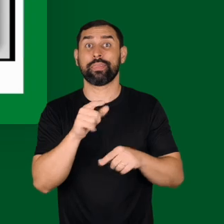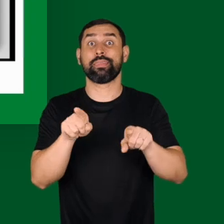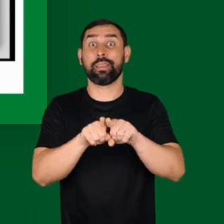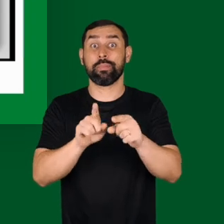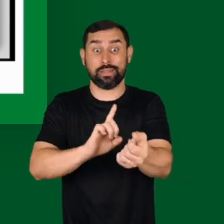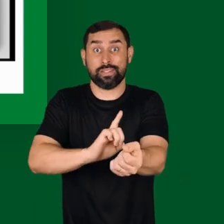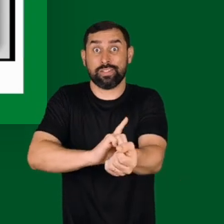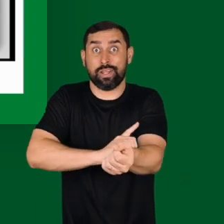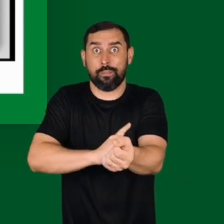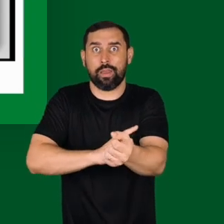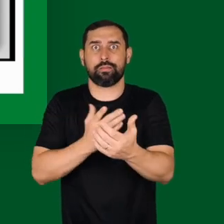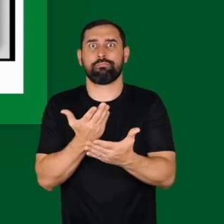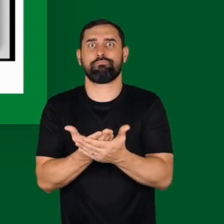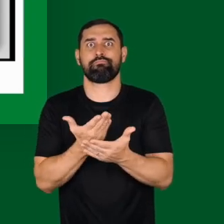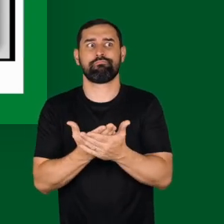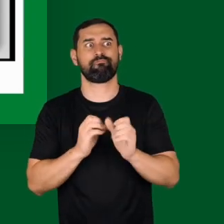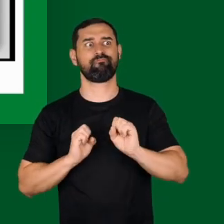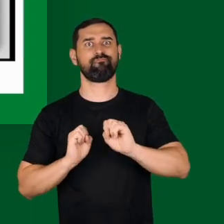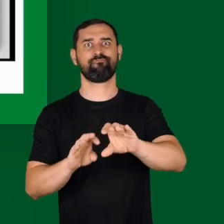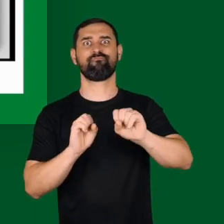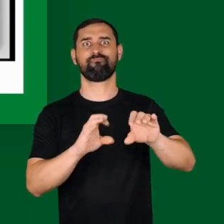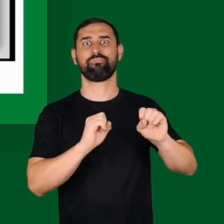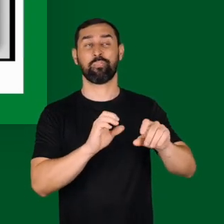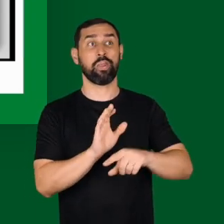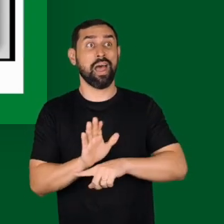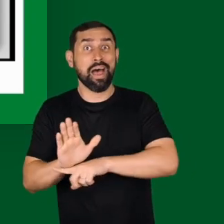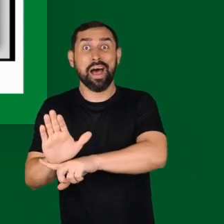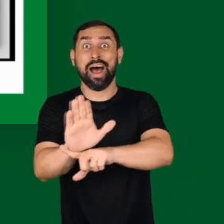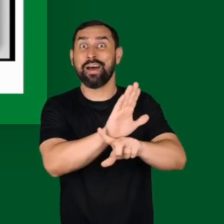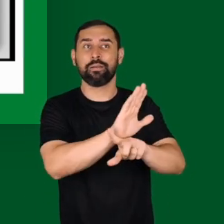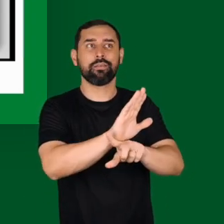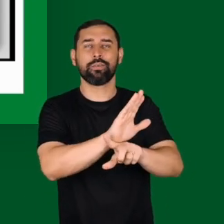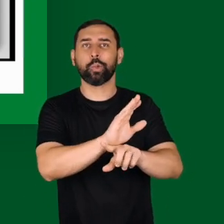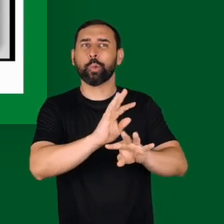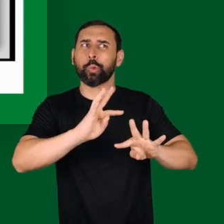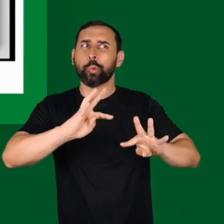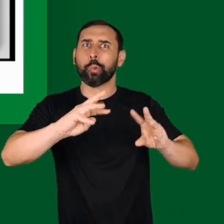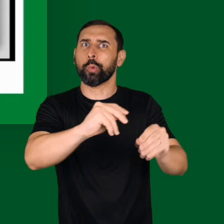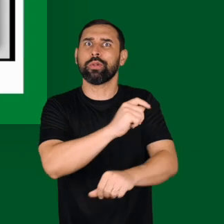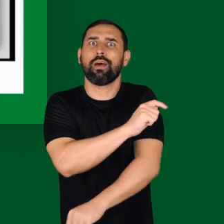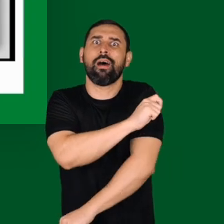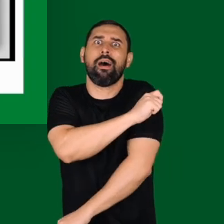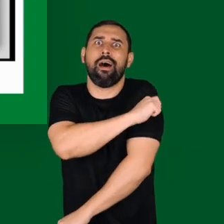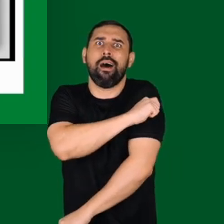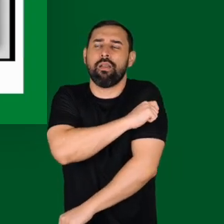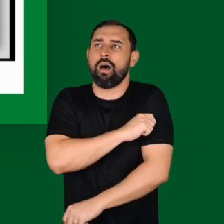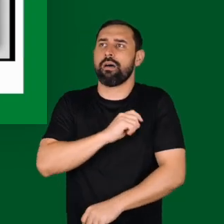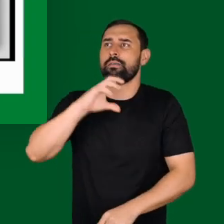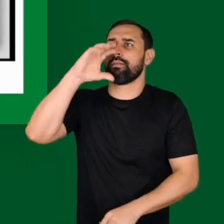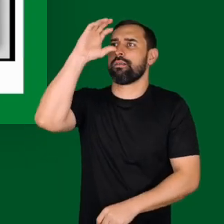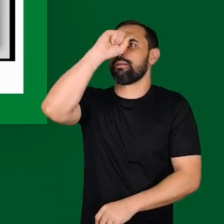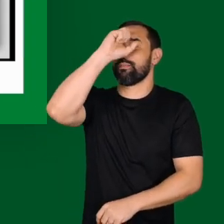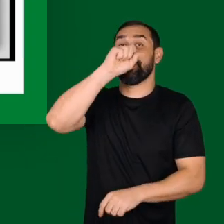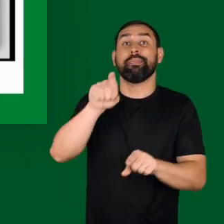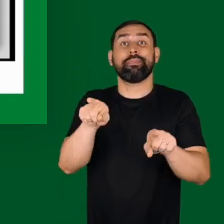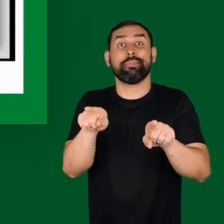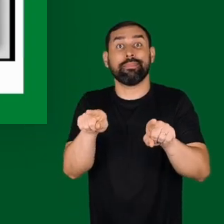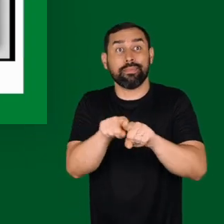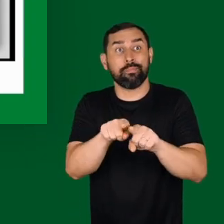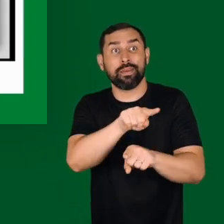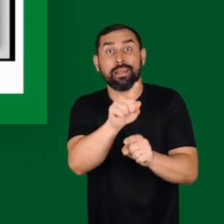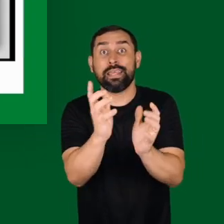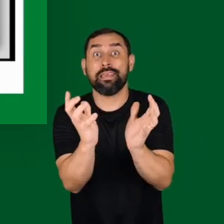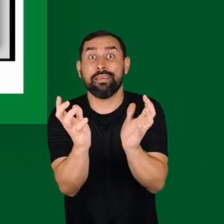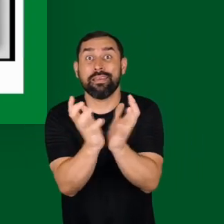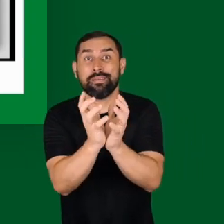a educação em diabetes, ela serve como ferramenta, né, de sensibilização e conhecimento para auxiliar a